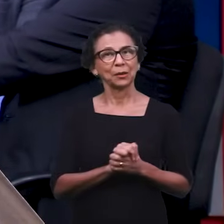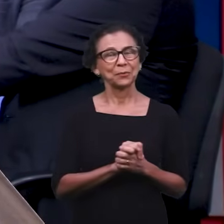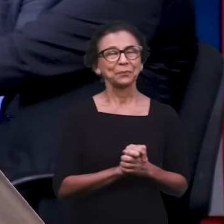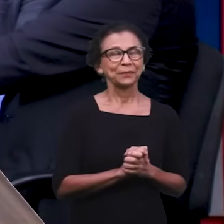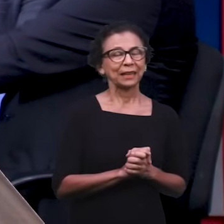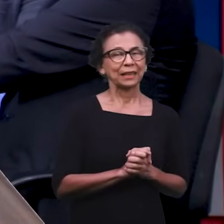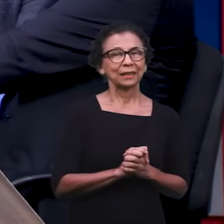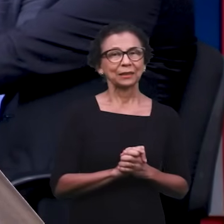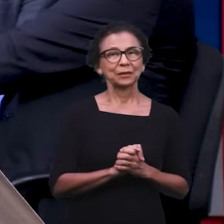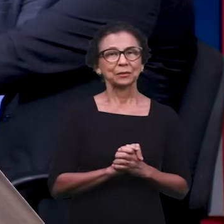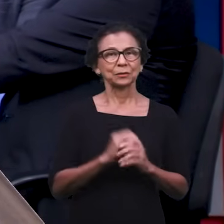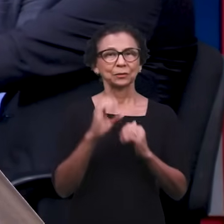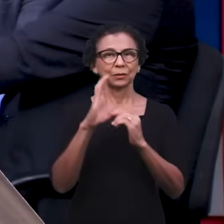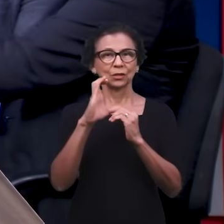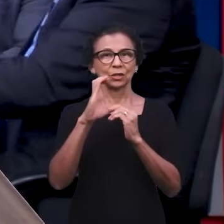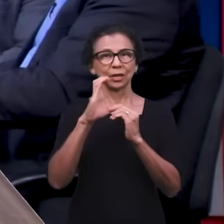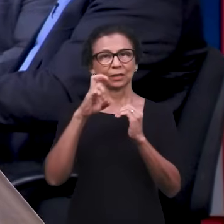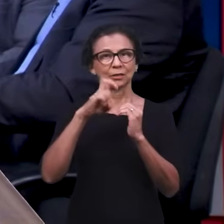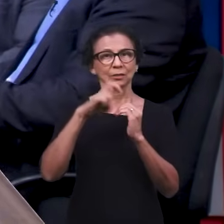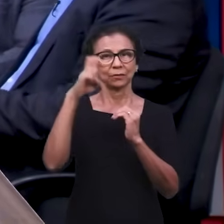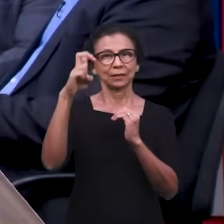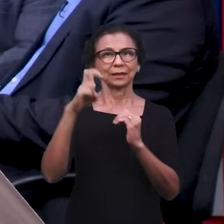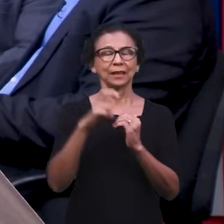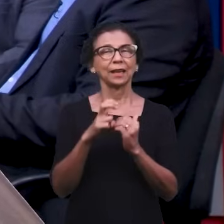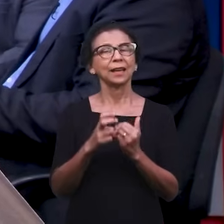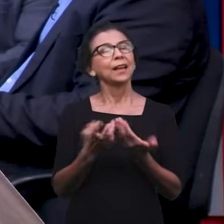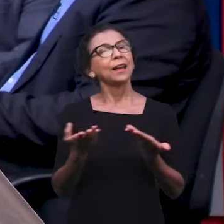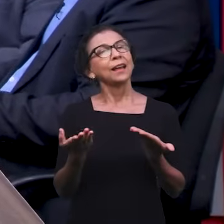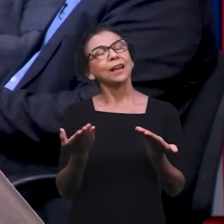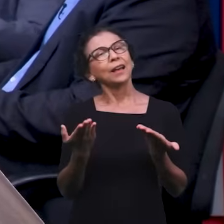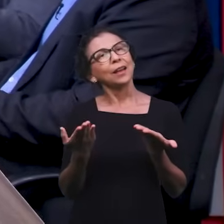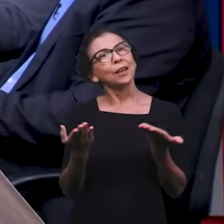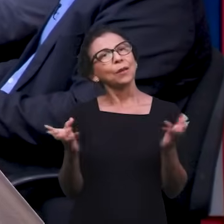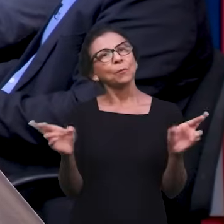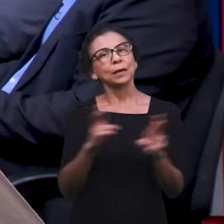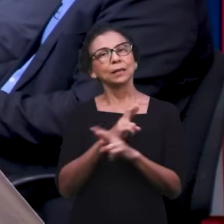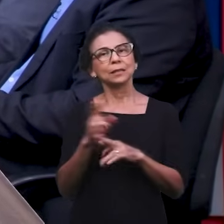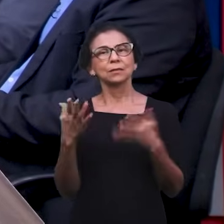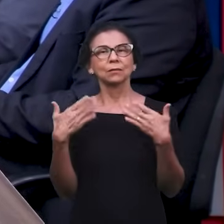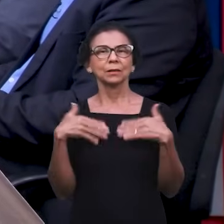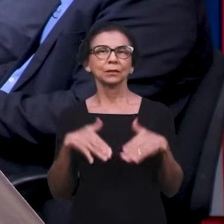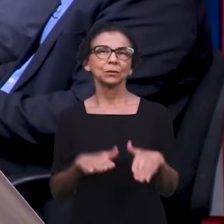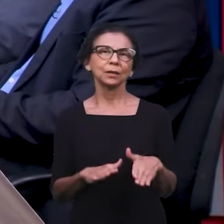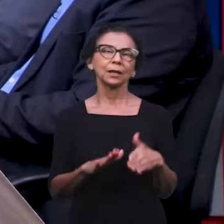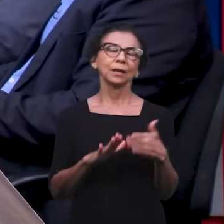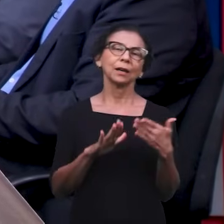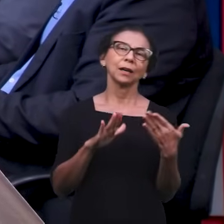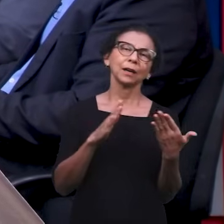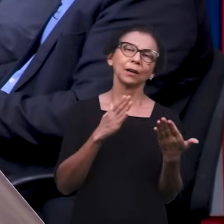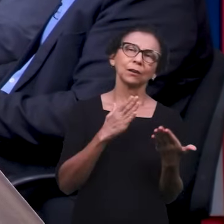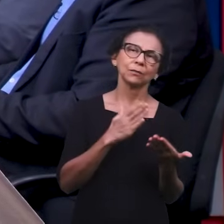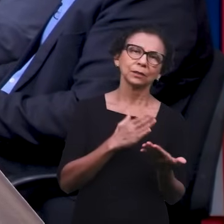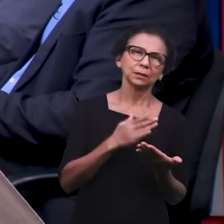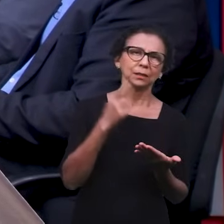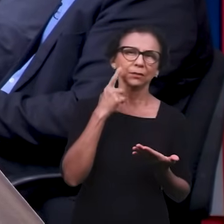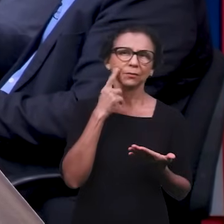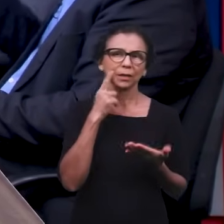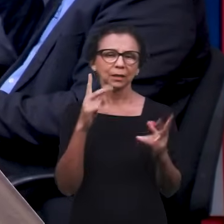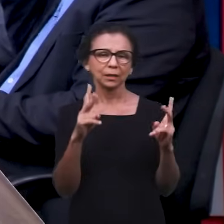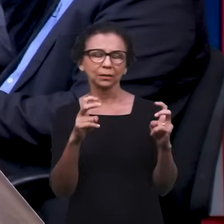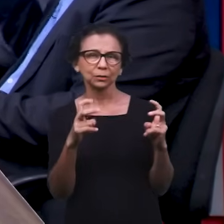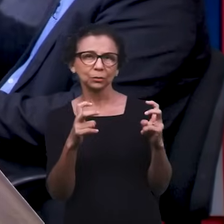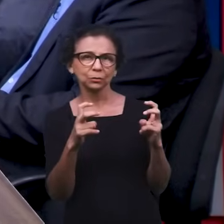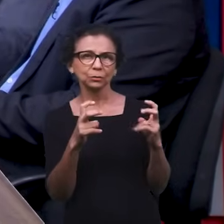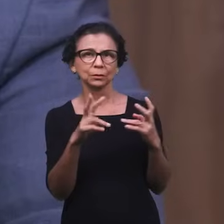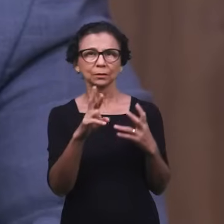naturalidade. Quando você começa a criar uma conversa com a máquina ali, começa a pegar alguns assuntos, e quem for utilizar, é sempre